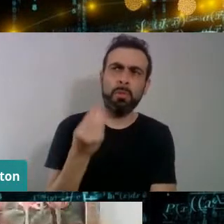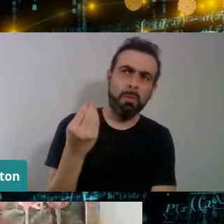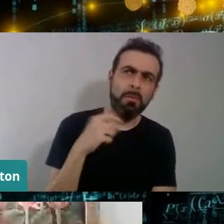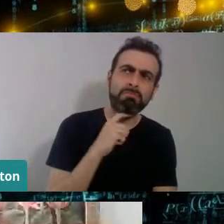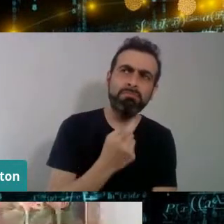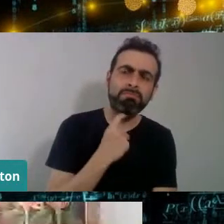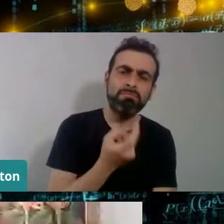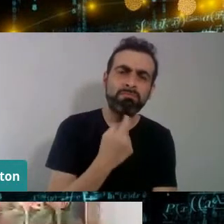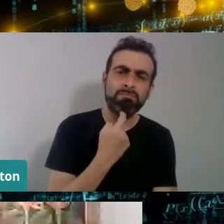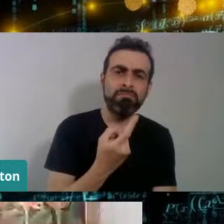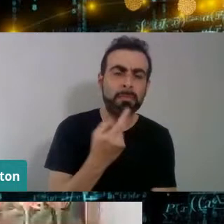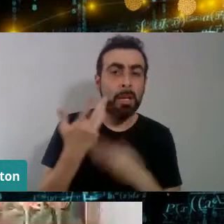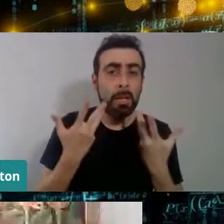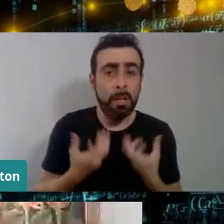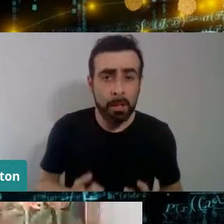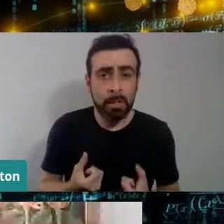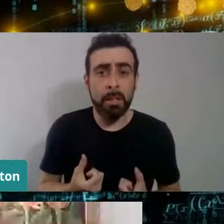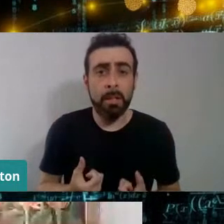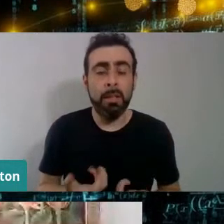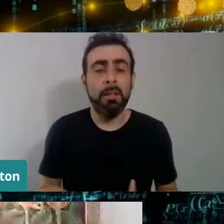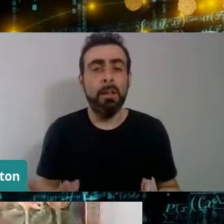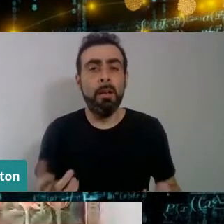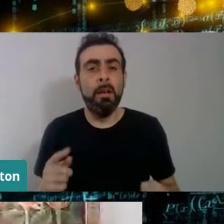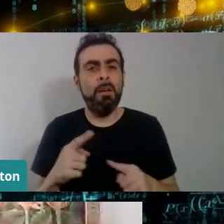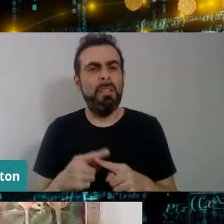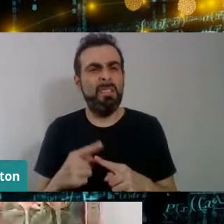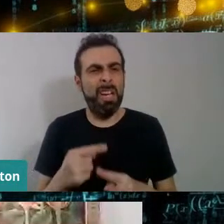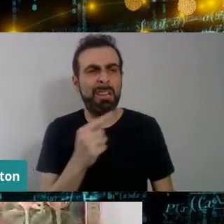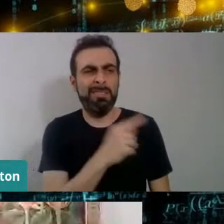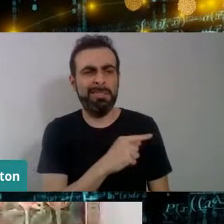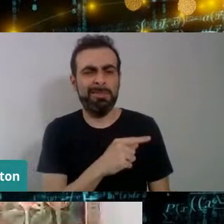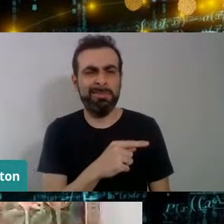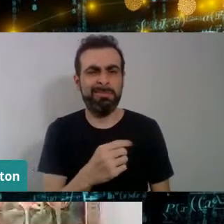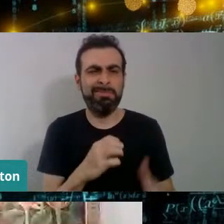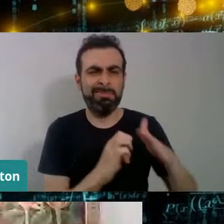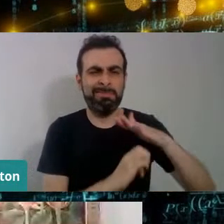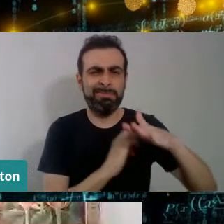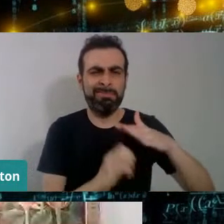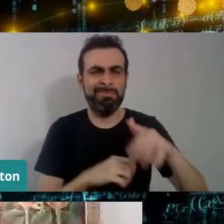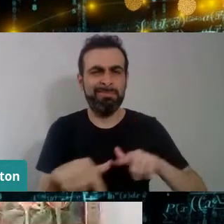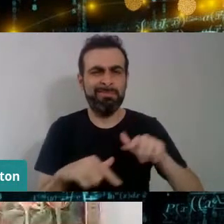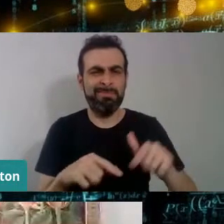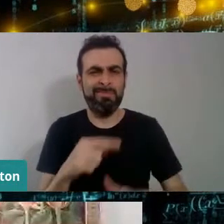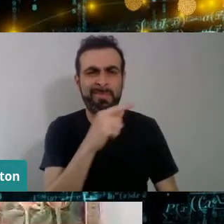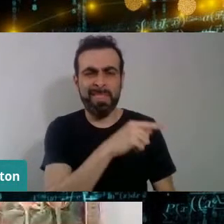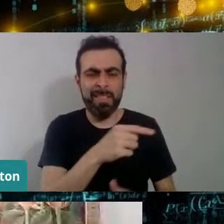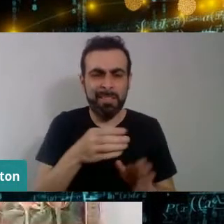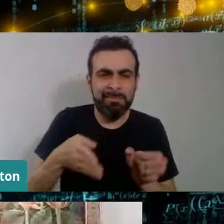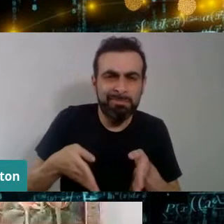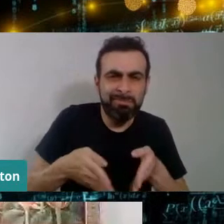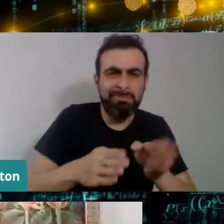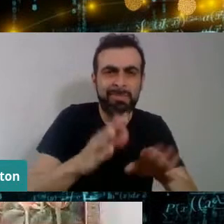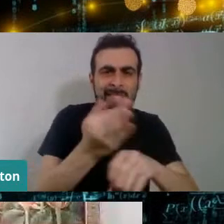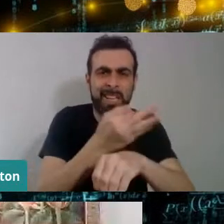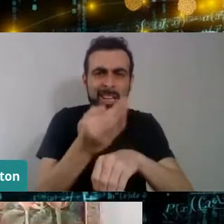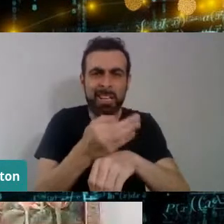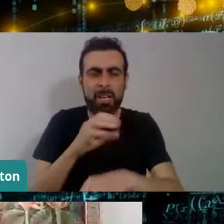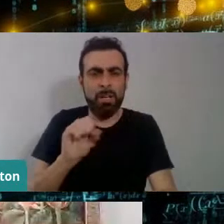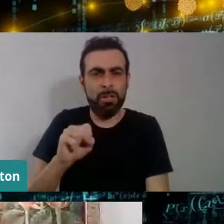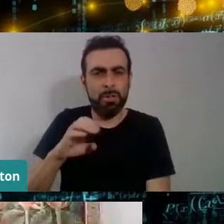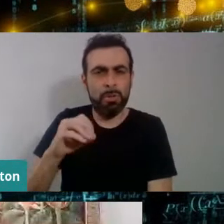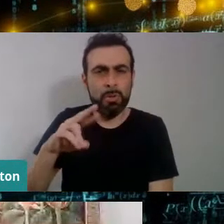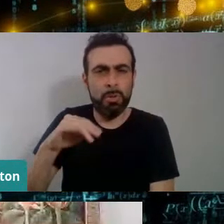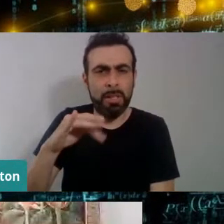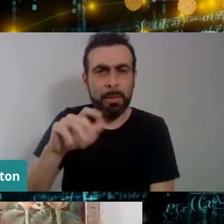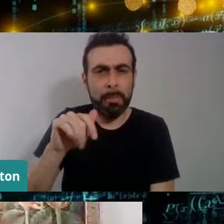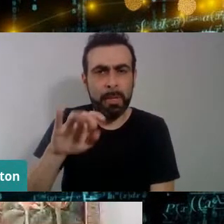mas topei a parada, porque o meu serviço na FEPASA, antigamente, Estrada de Ferro Sorocabana, era um serviço